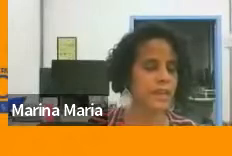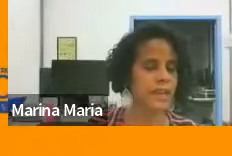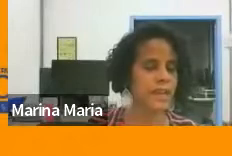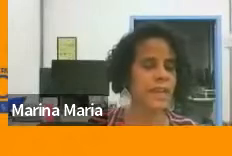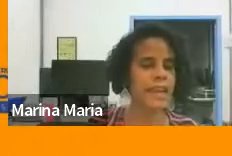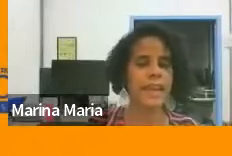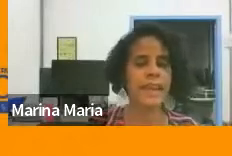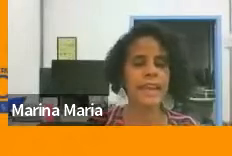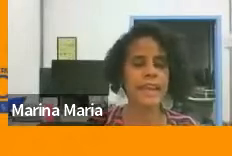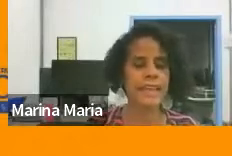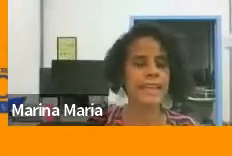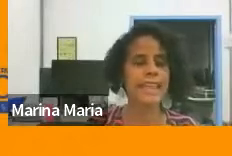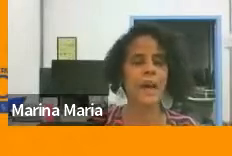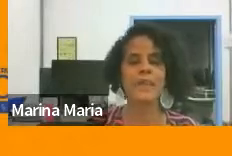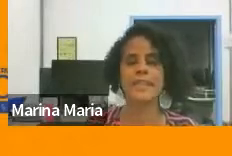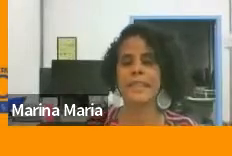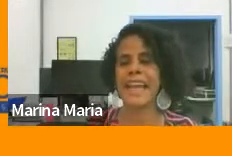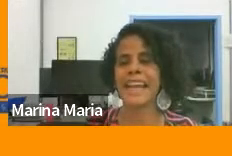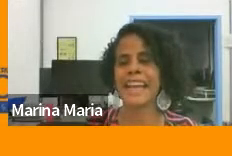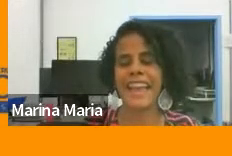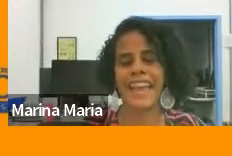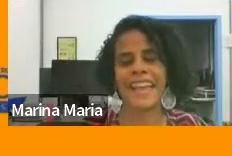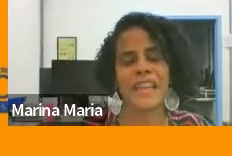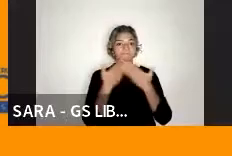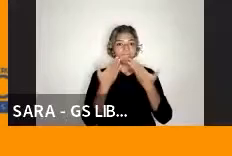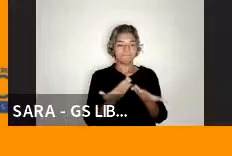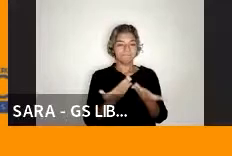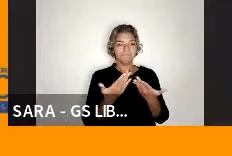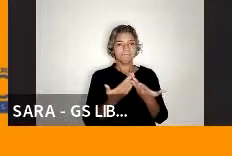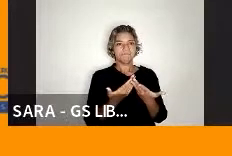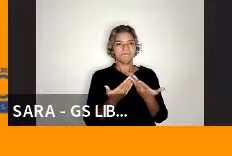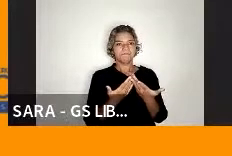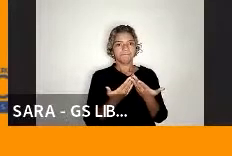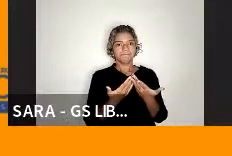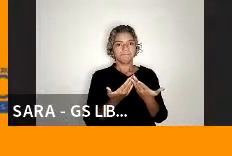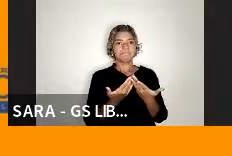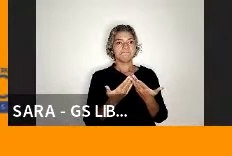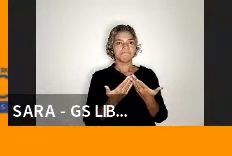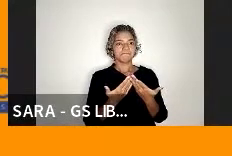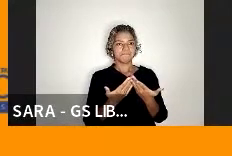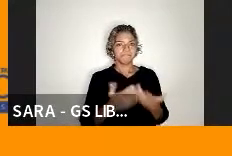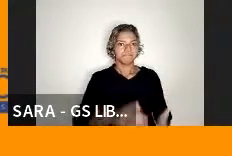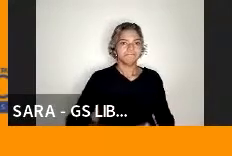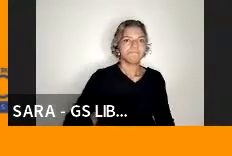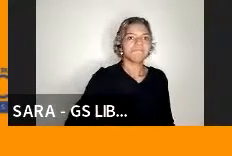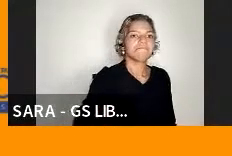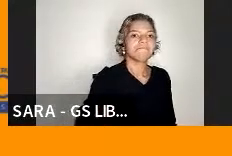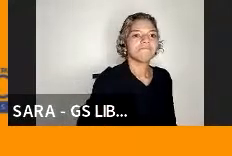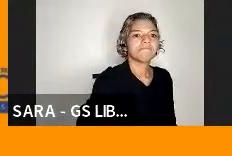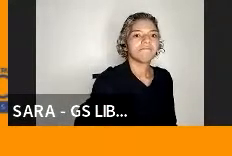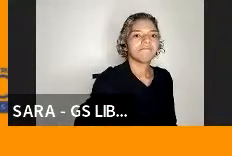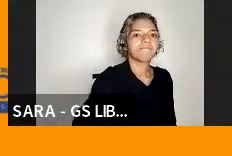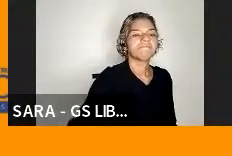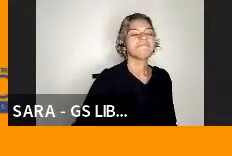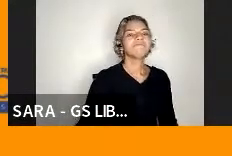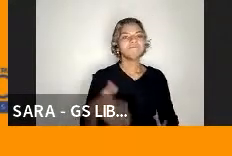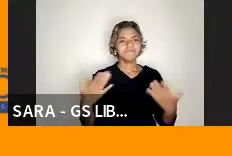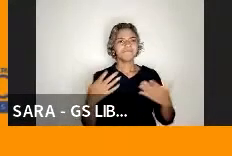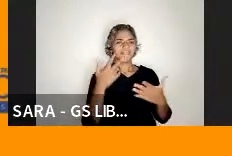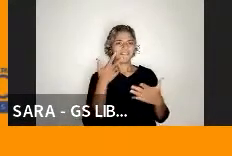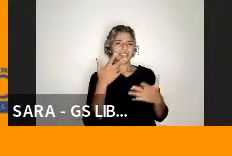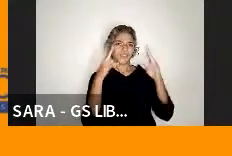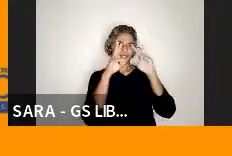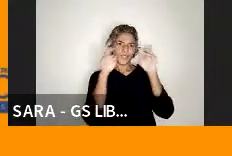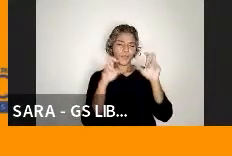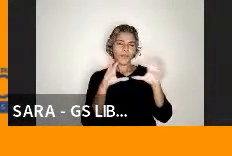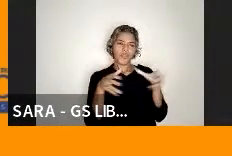aqui. Então, assim, né, inevitavelmente, né, para falar do comitê, eu queria falar um pouquinho de